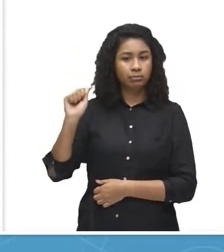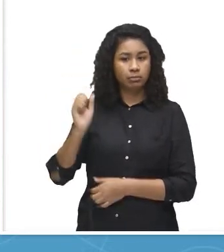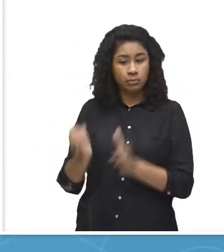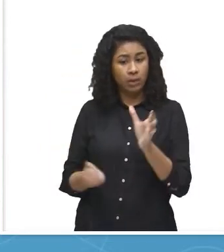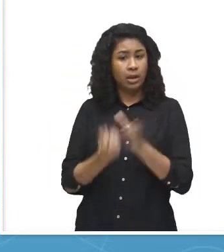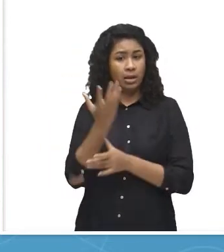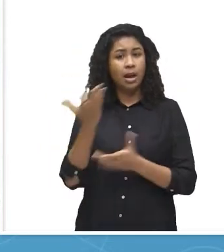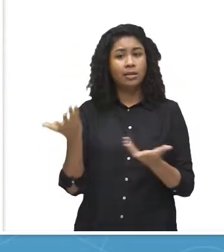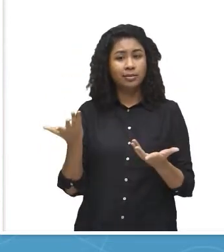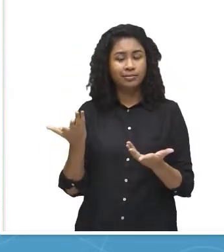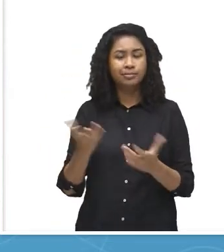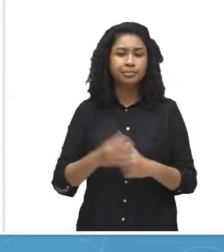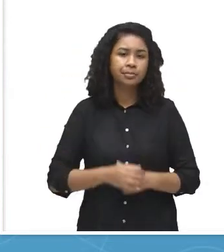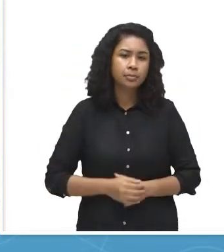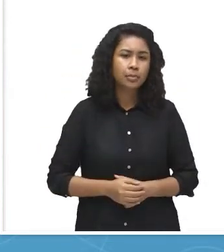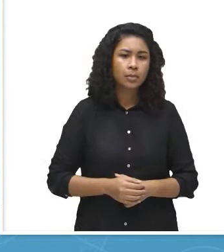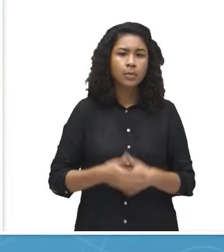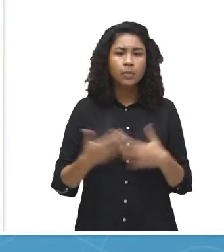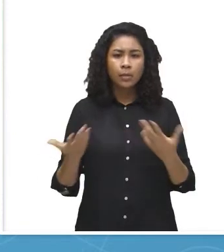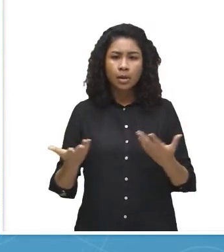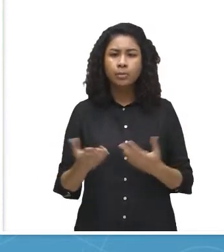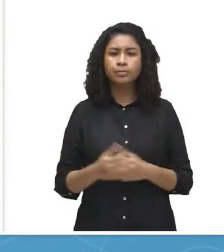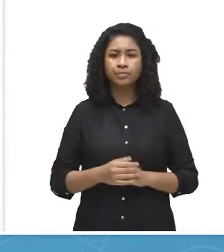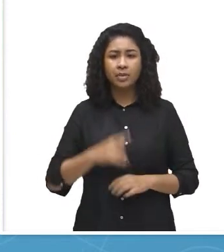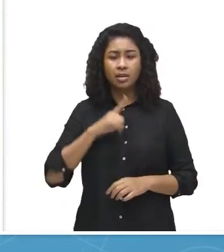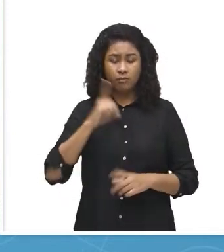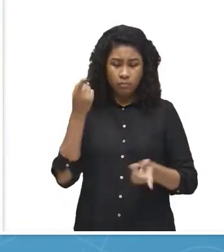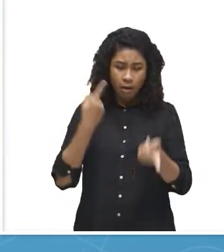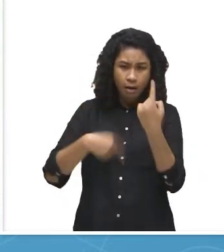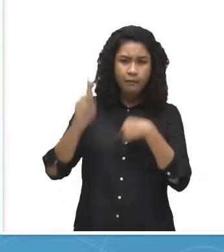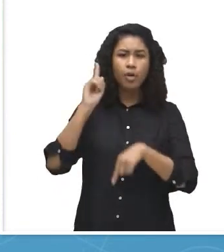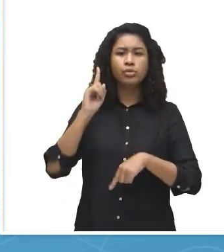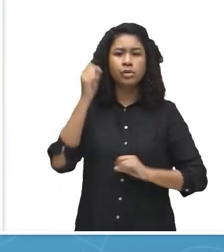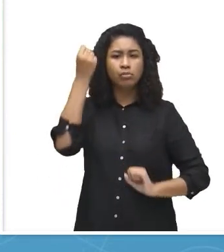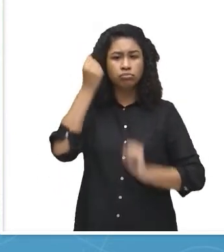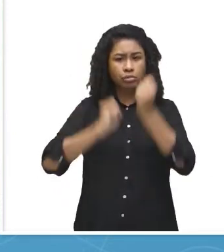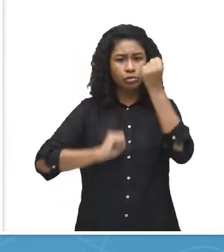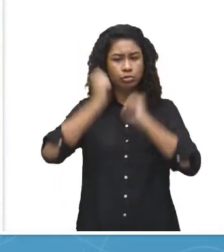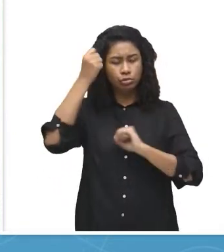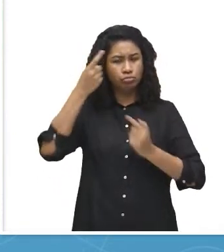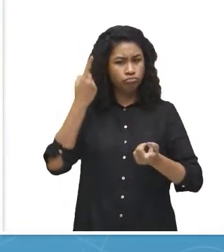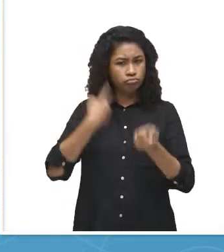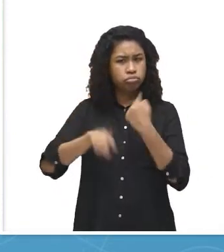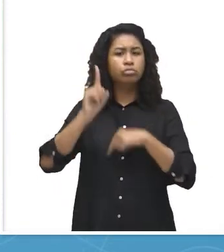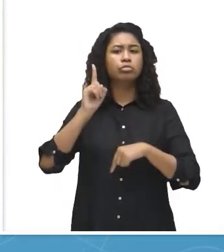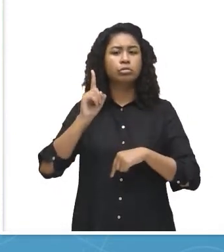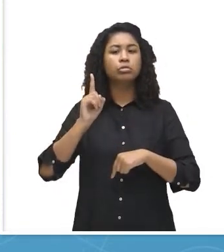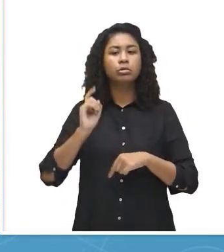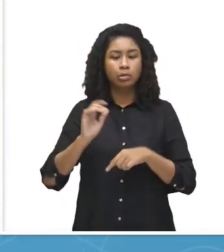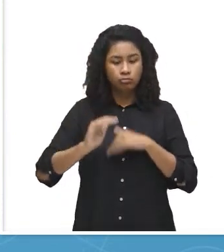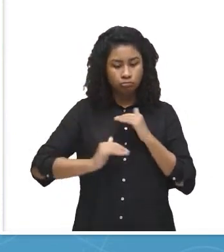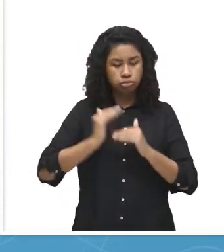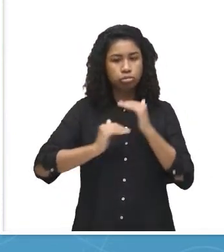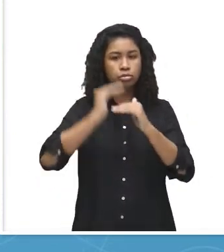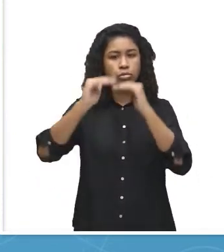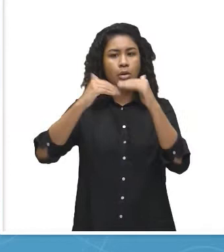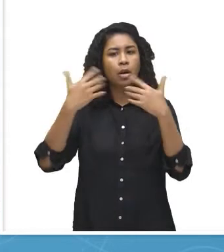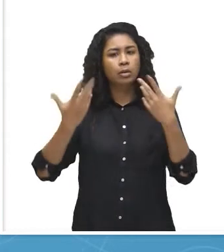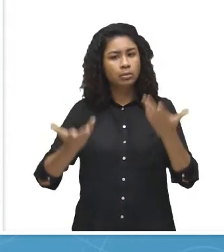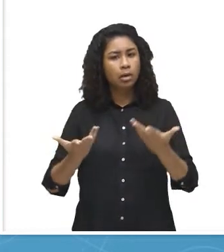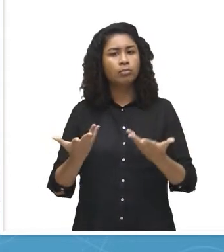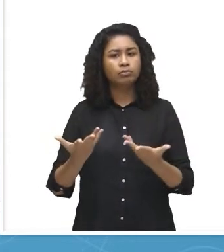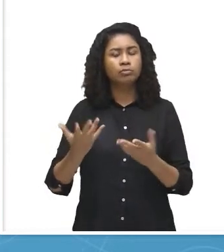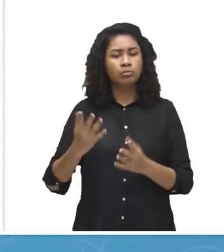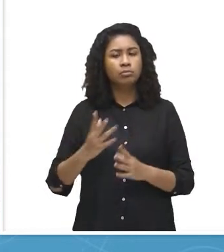assim dizer. Com a Revolução Industrial, com o surgimento das indústrias, a parte bélica também